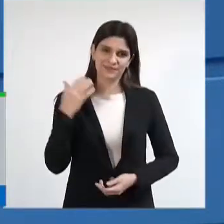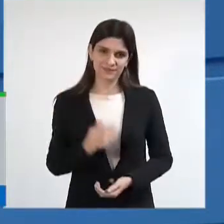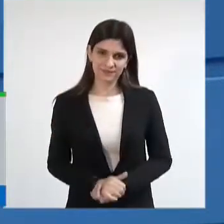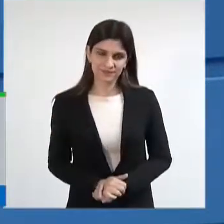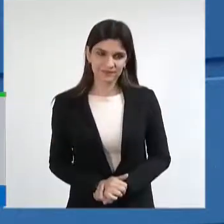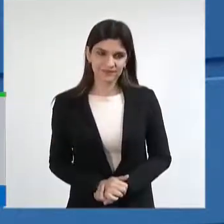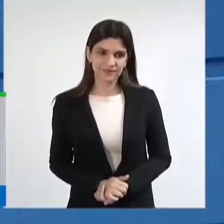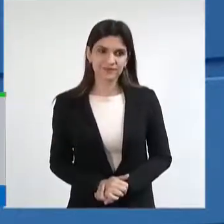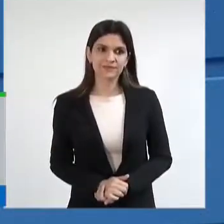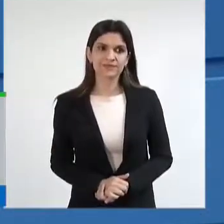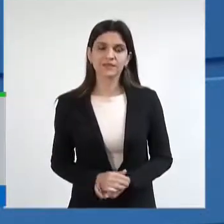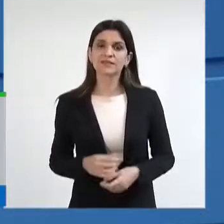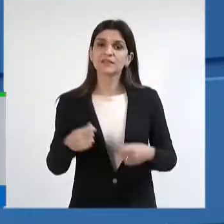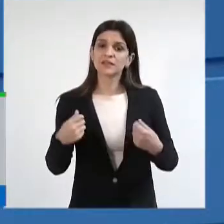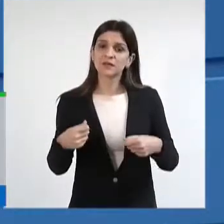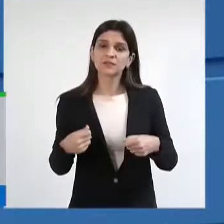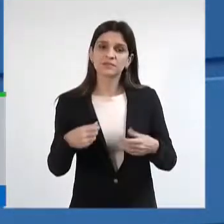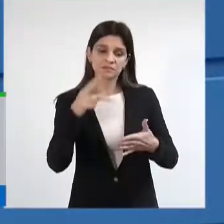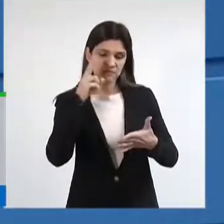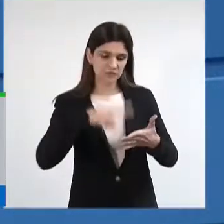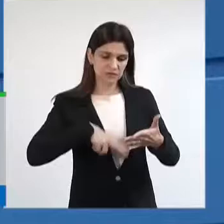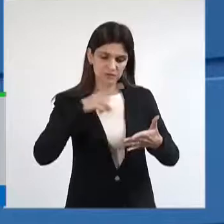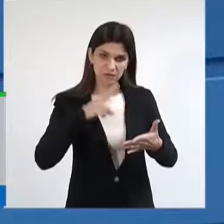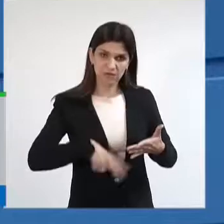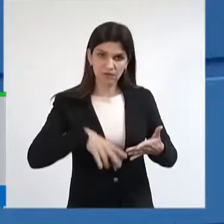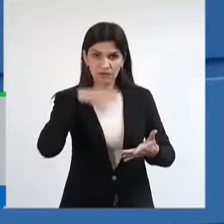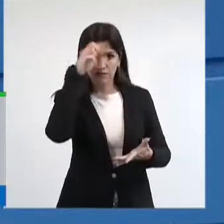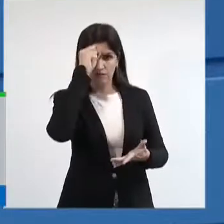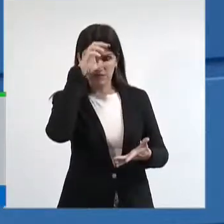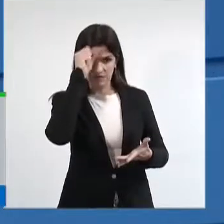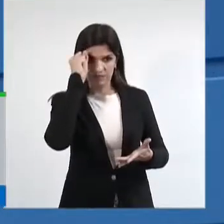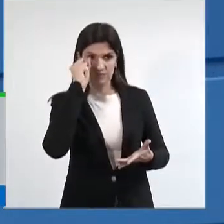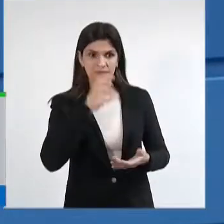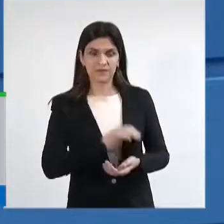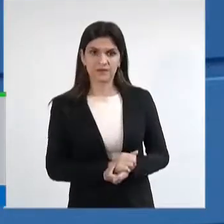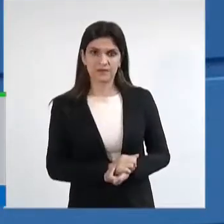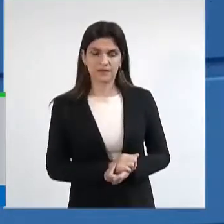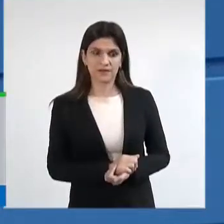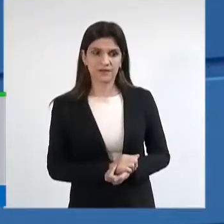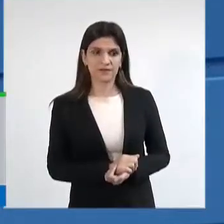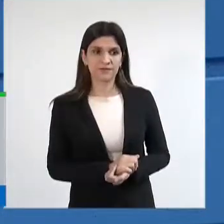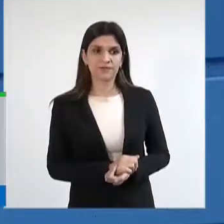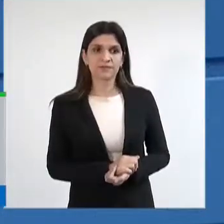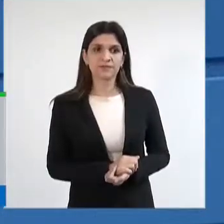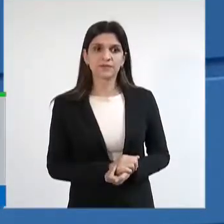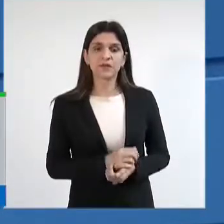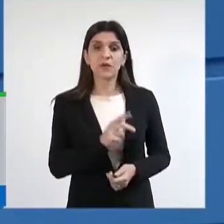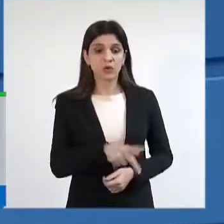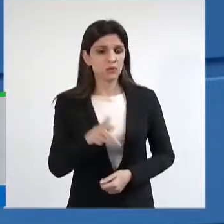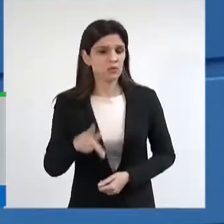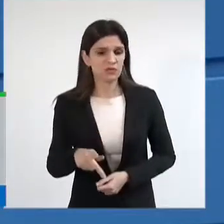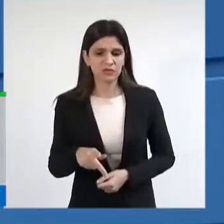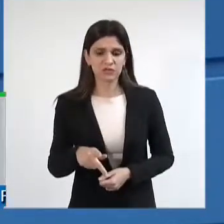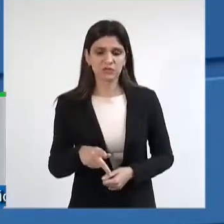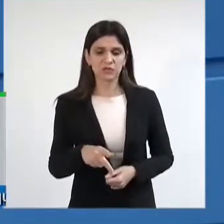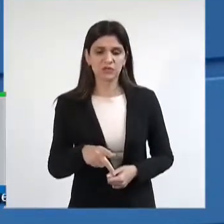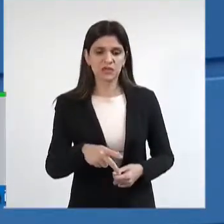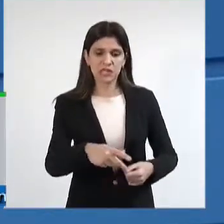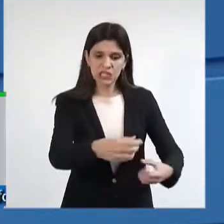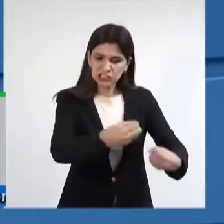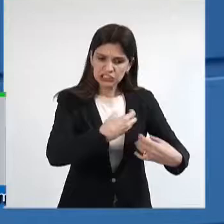você não precisa de ler e aprender. Você bate ali e o Google te ensina. O professor não está ensinando. Então, quem